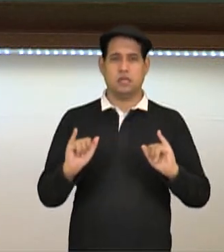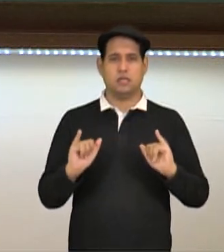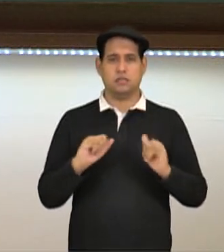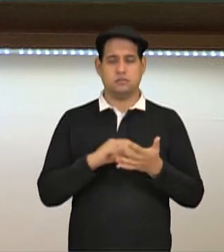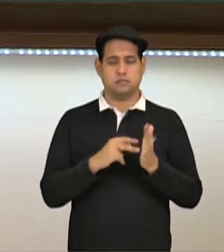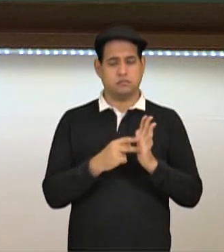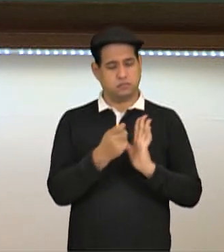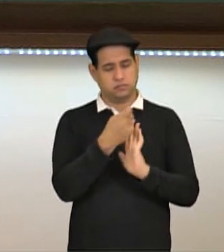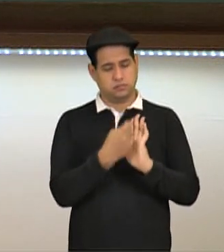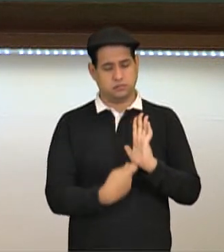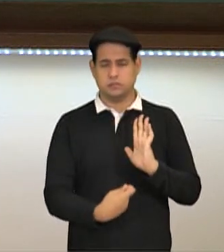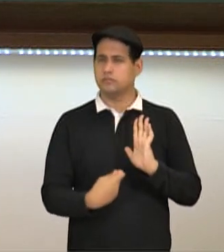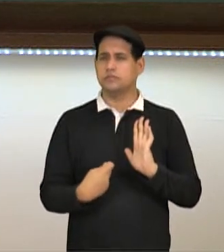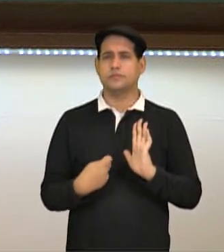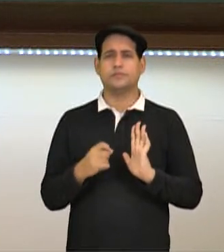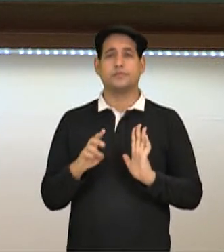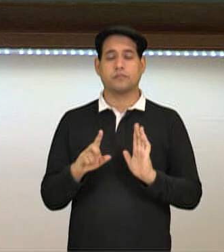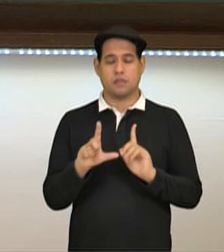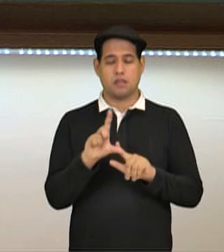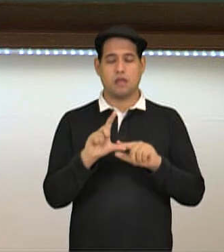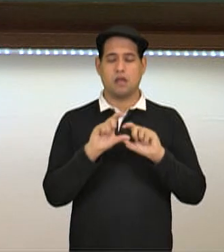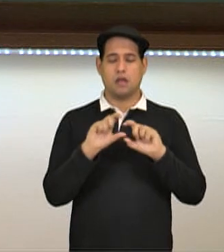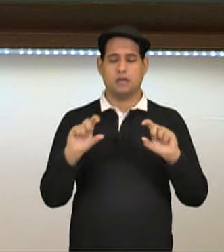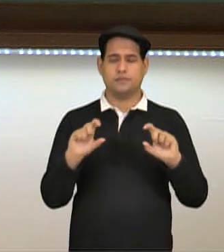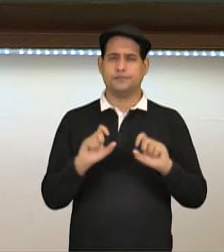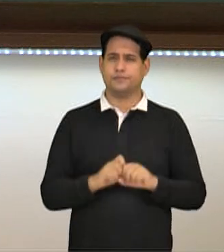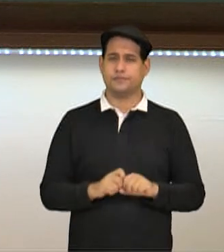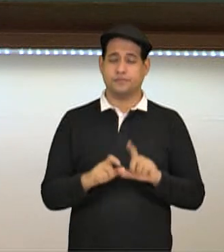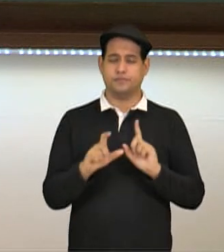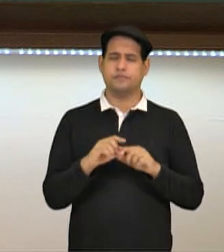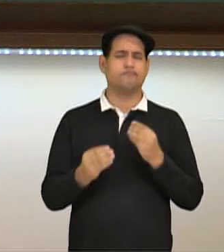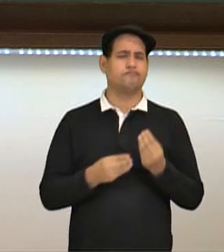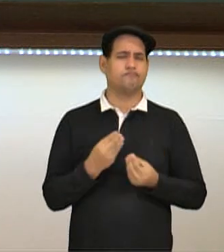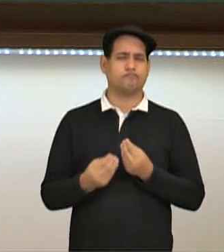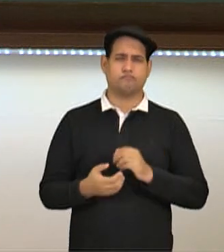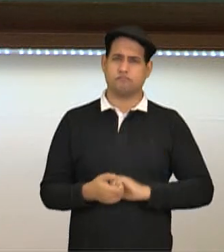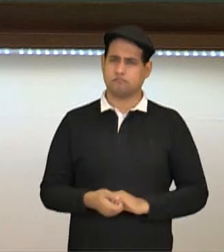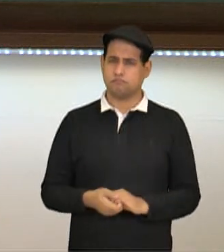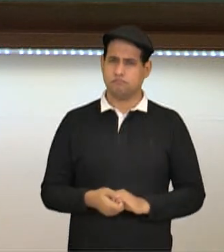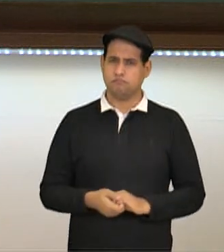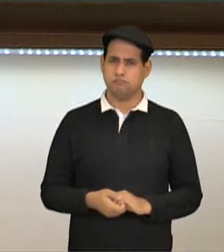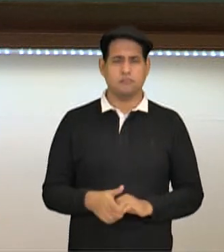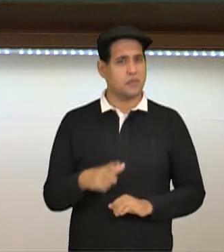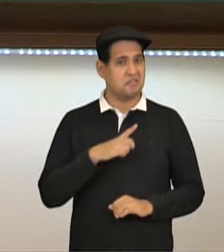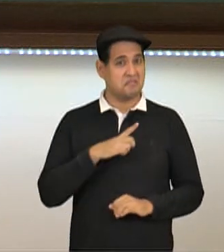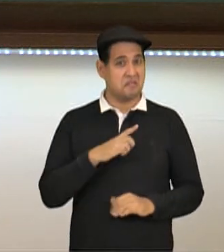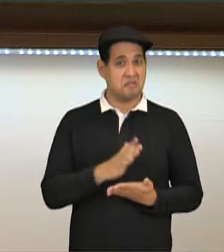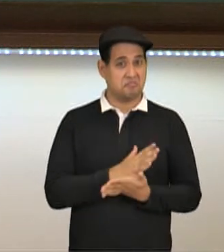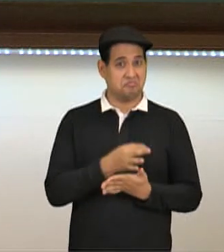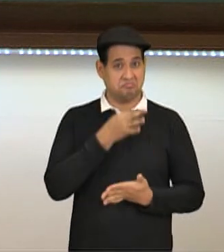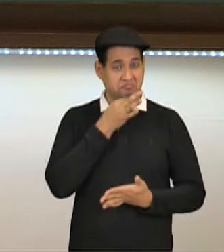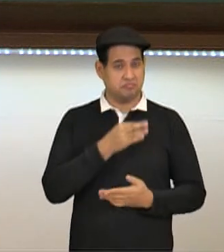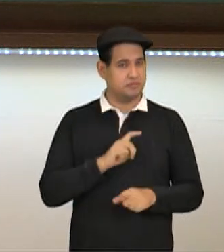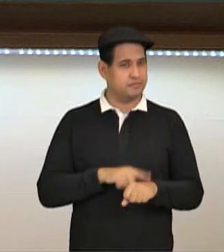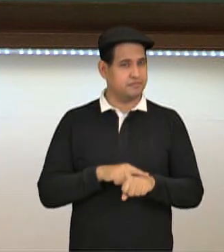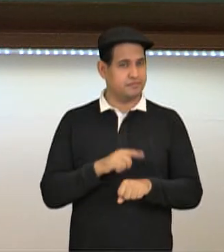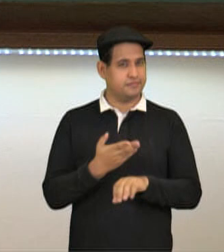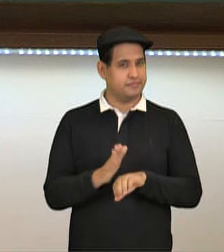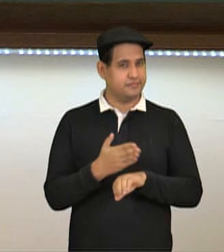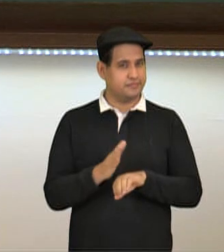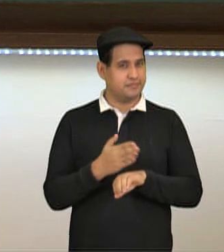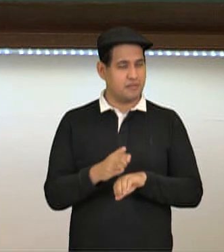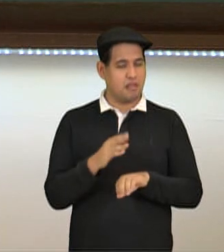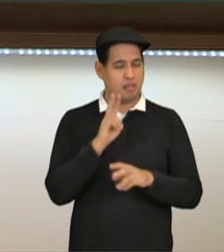são escritas somente em letras maiúsculas, com letras grandes, né? Vocês têm um palpite? Um tempo para treinarem